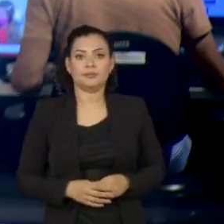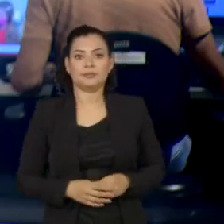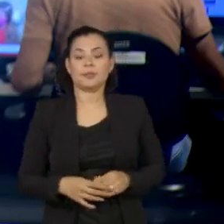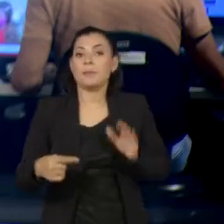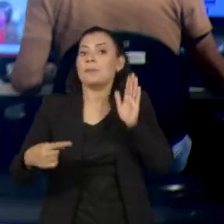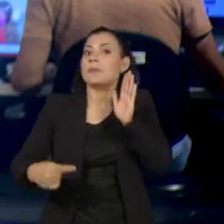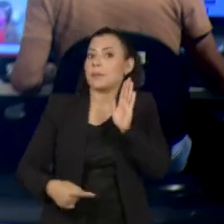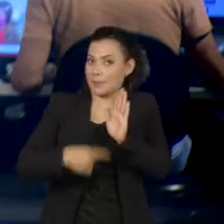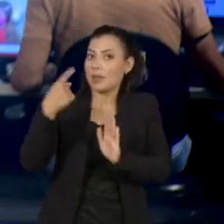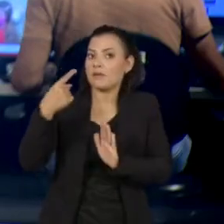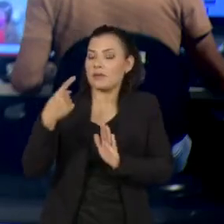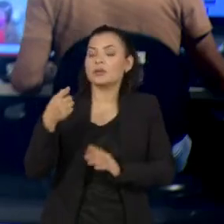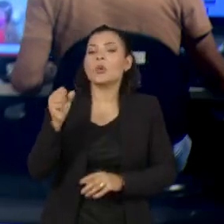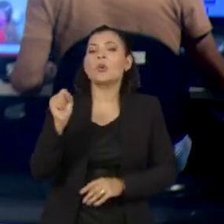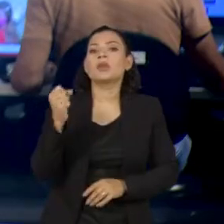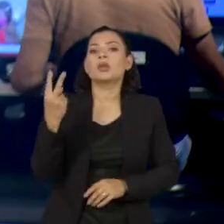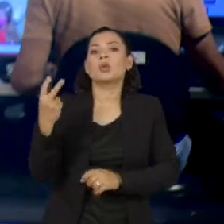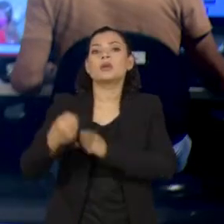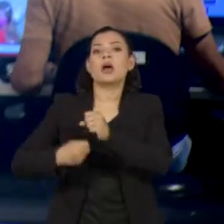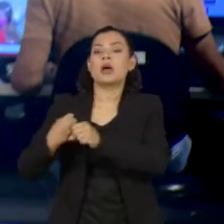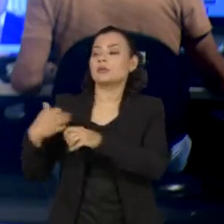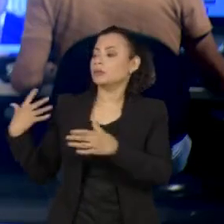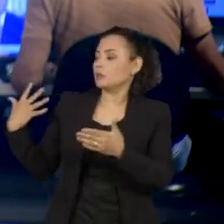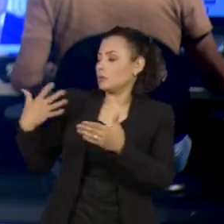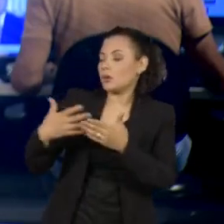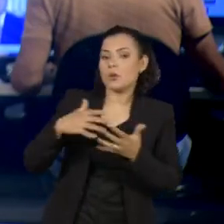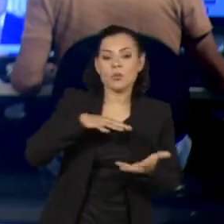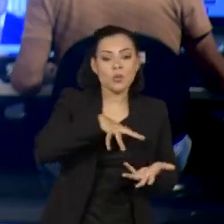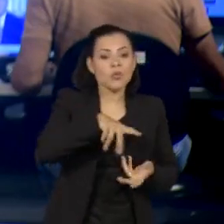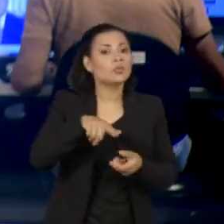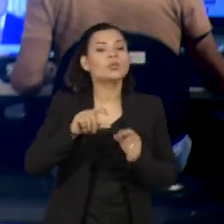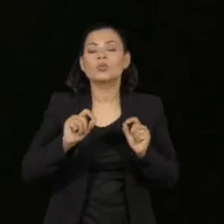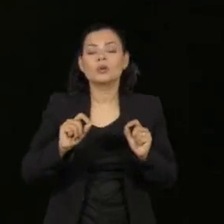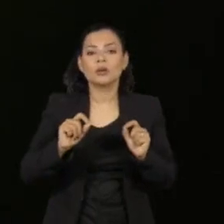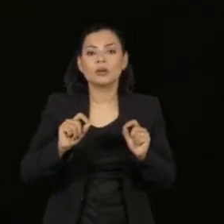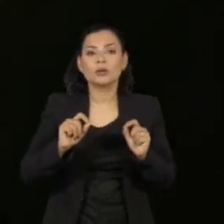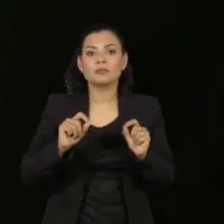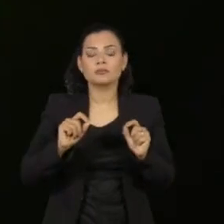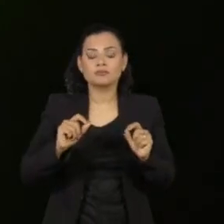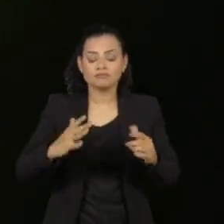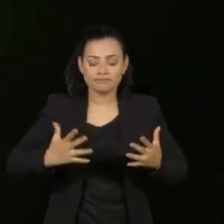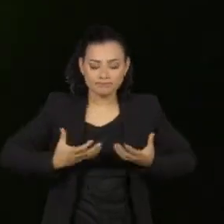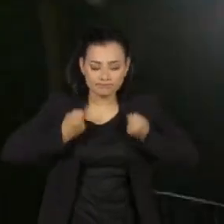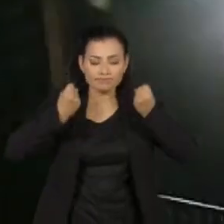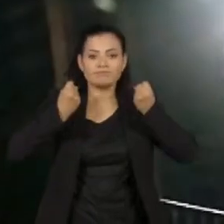Pela primeira vez em 82 anos, o mundo acordou sem Pelé.